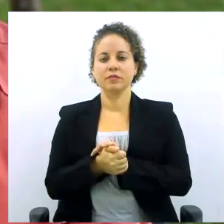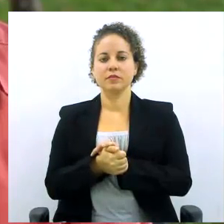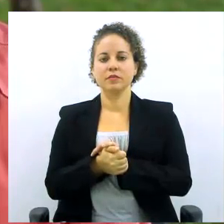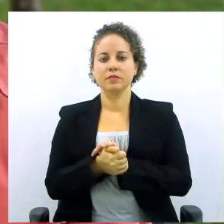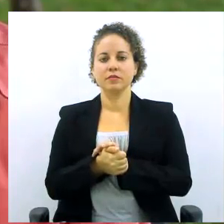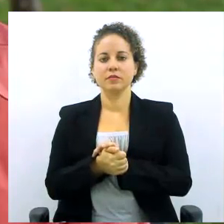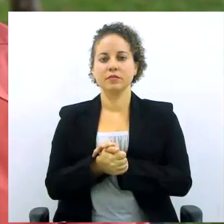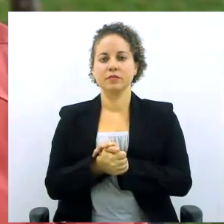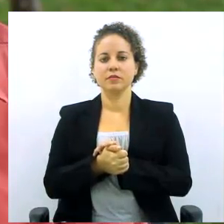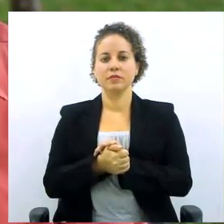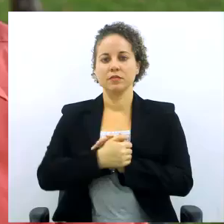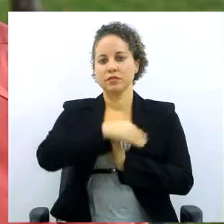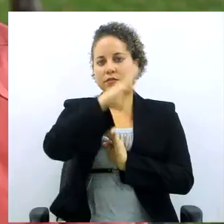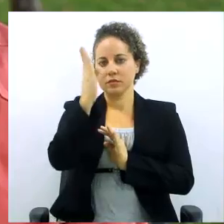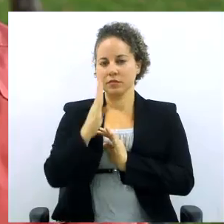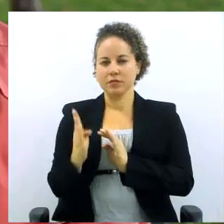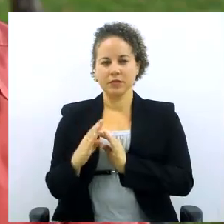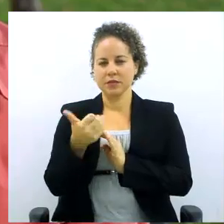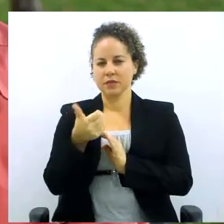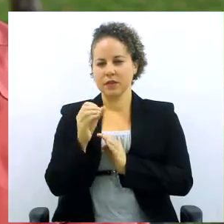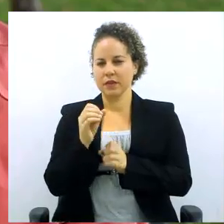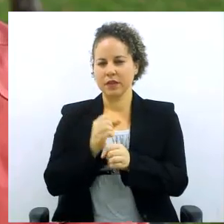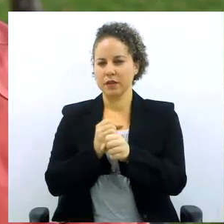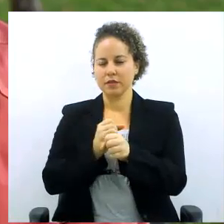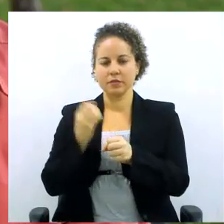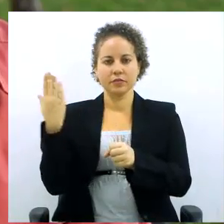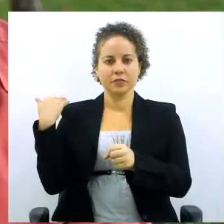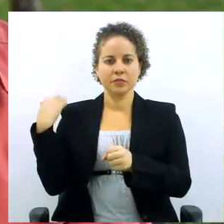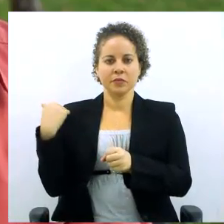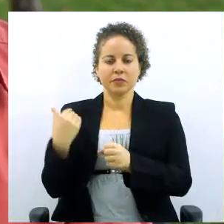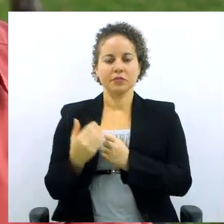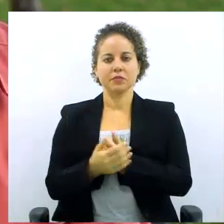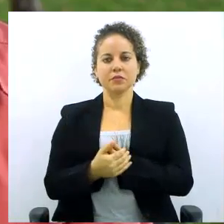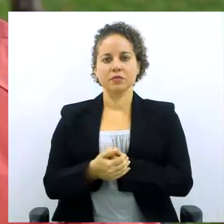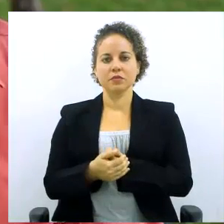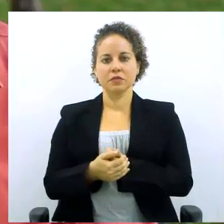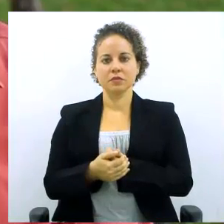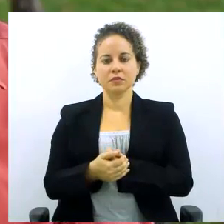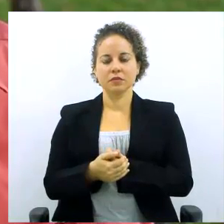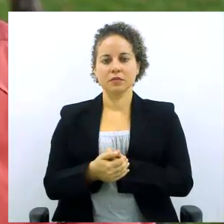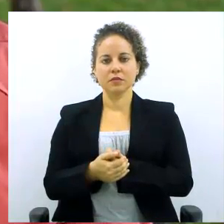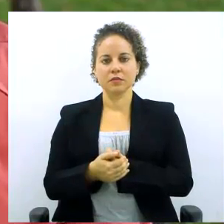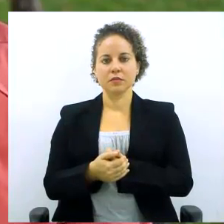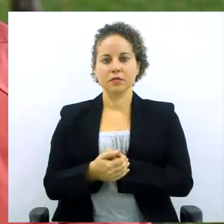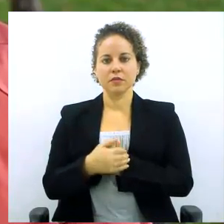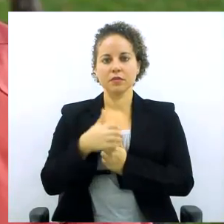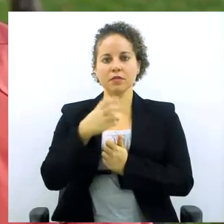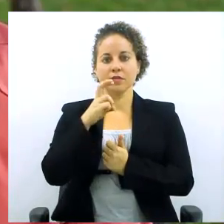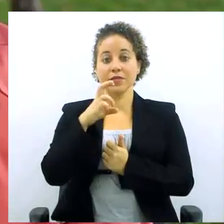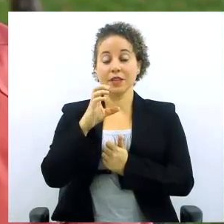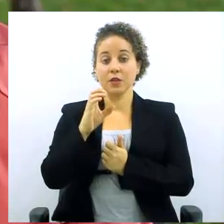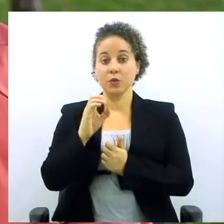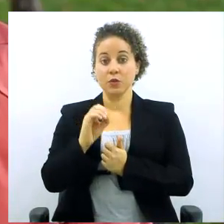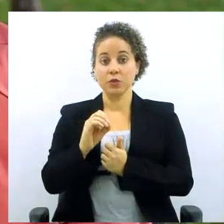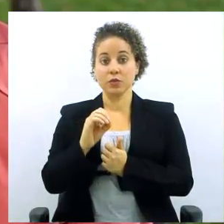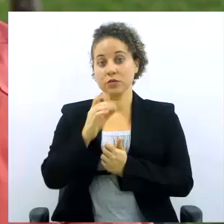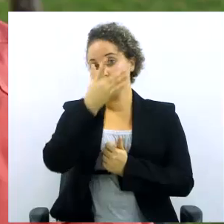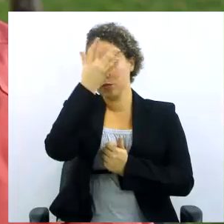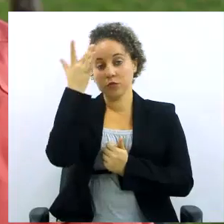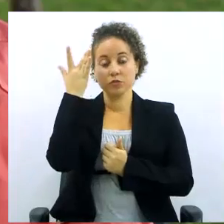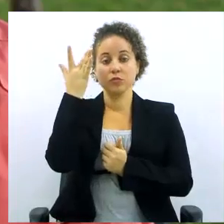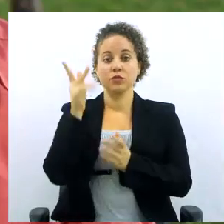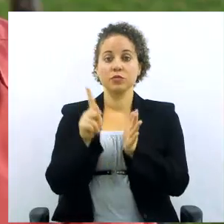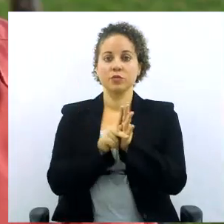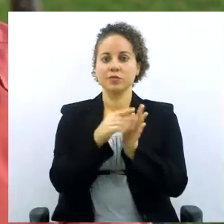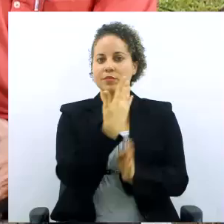recente no Brasil, tem talvez 10 anos de traduzido, né? Sobre os 50 maiores ambientalistas do mundo,